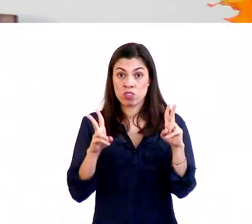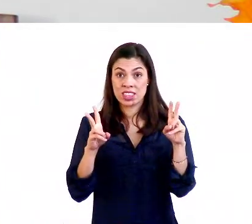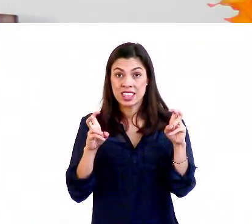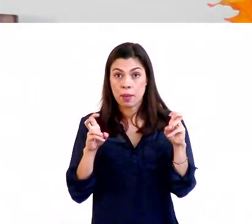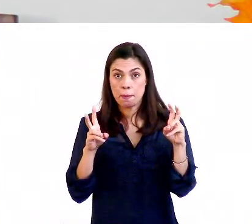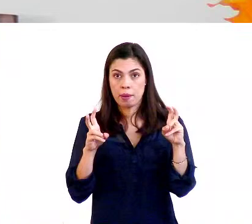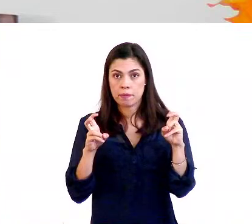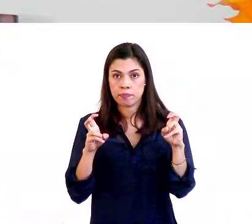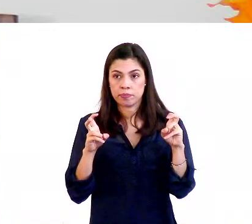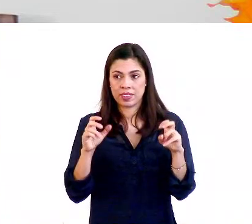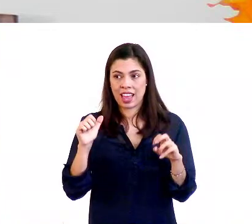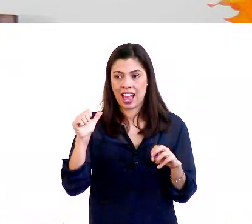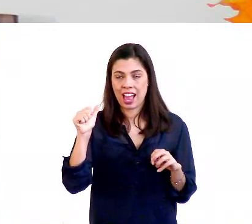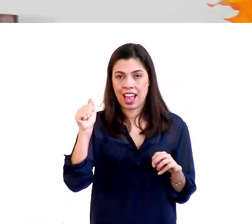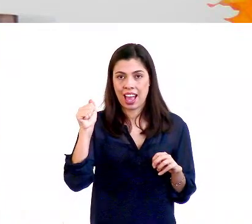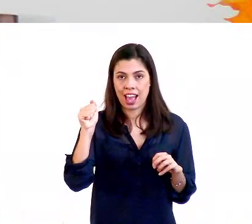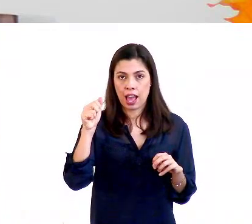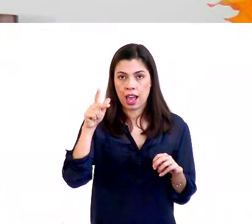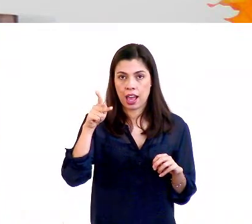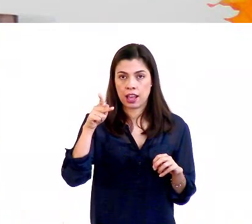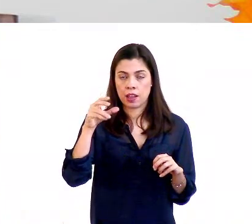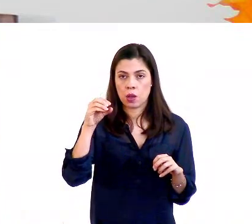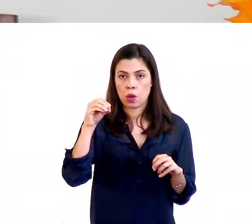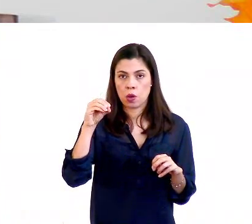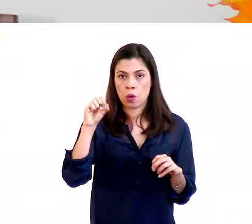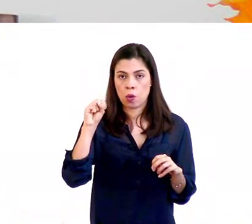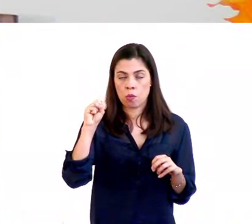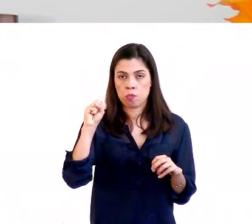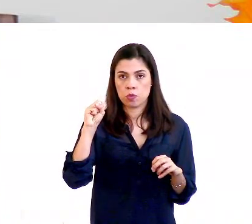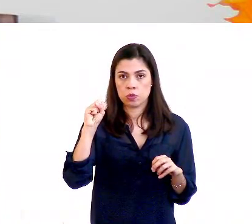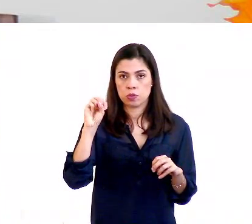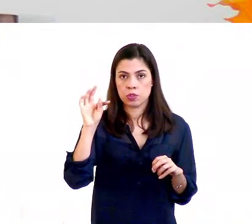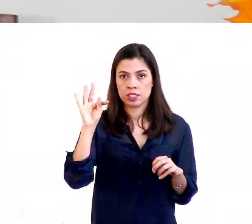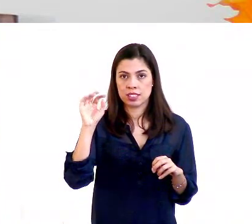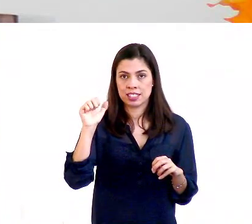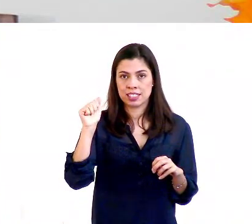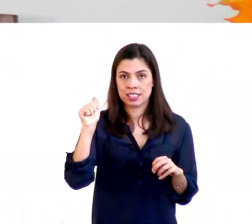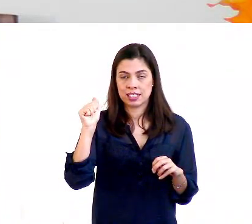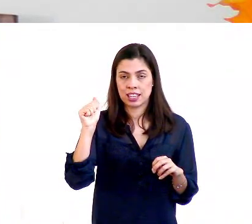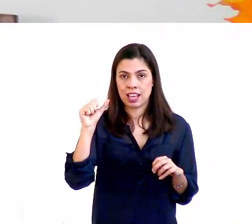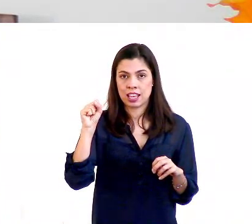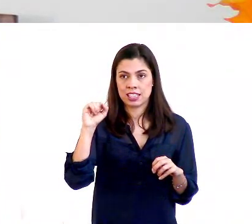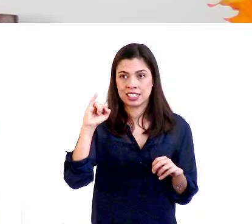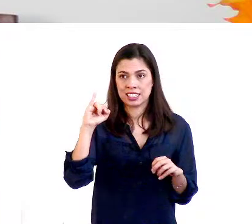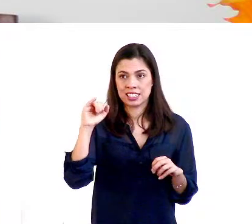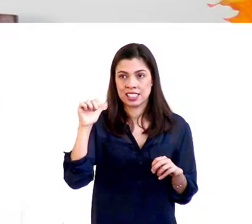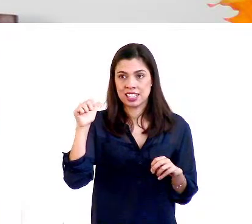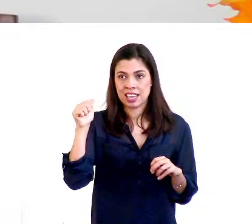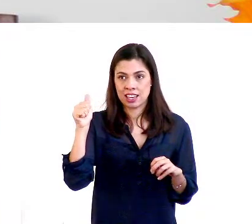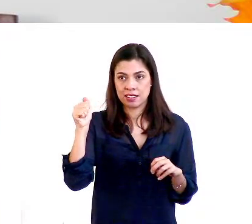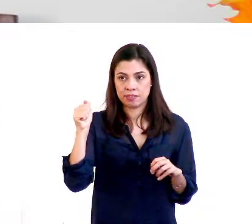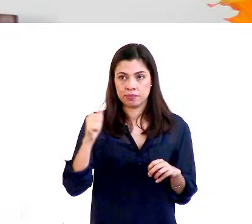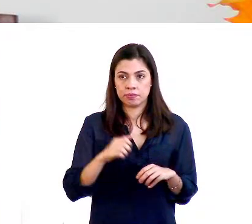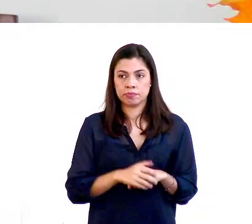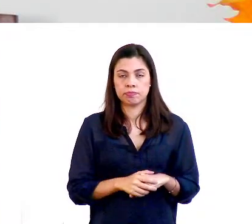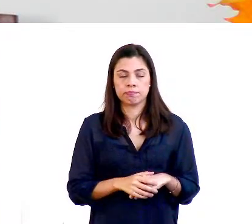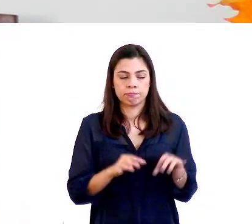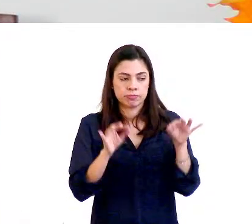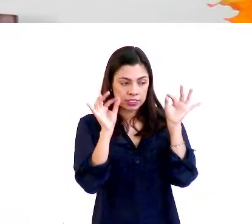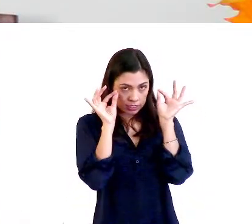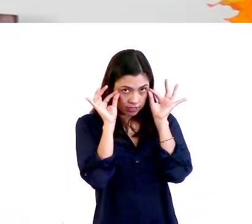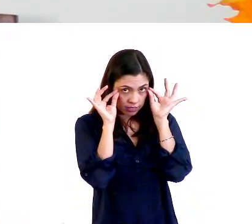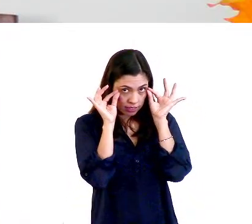é um assunto de máxima importância e que a igreja deve, sim, sempre olhar com atenção.